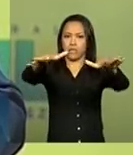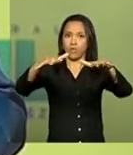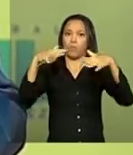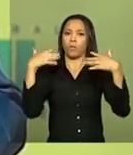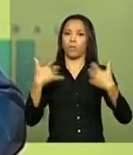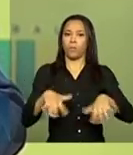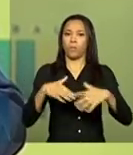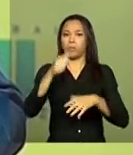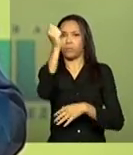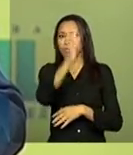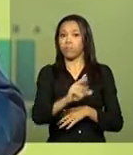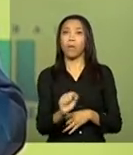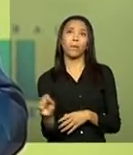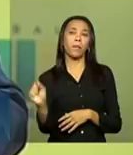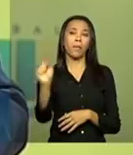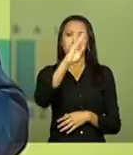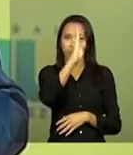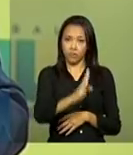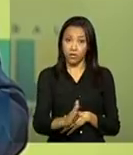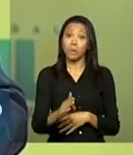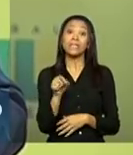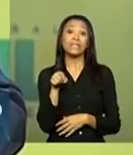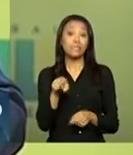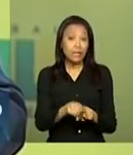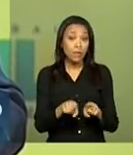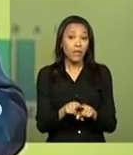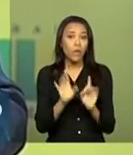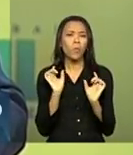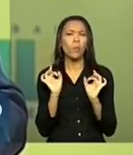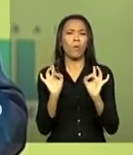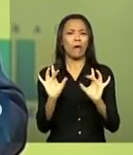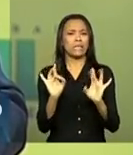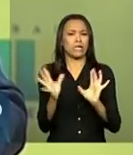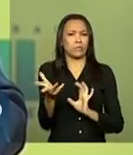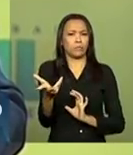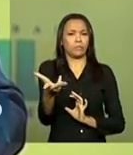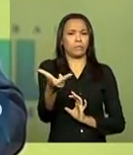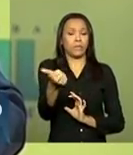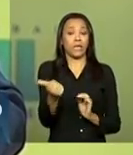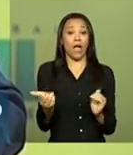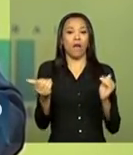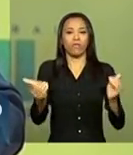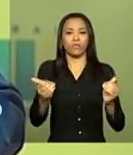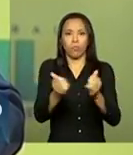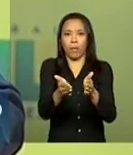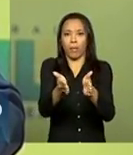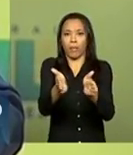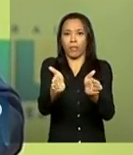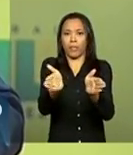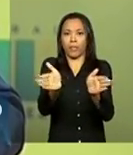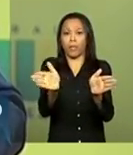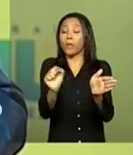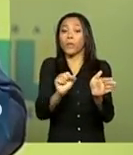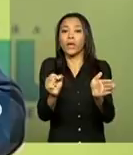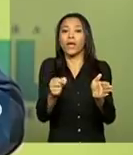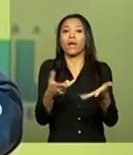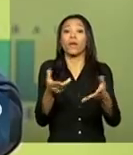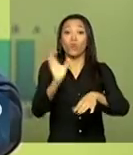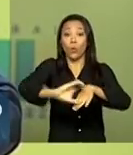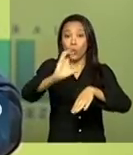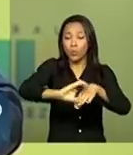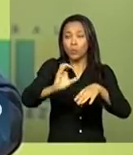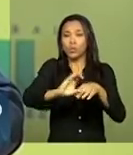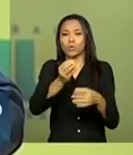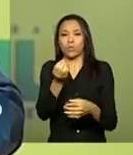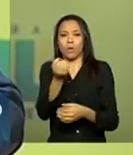expressiva nos cursos de pós-graduação e uma qualidade que avançou cada vez mais com o acréscimo dos cursos nota 6